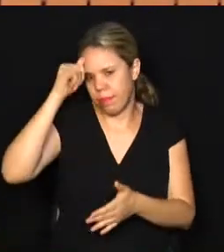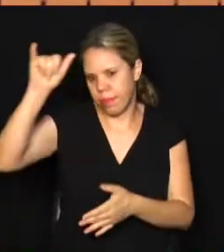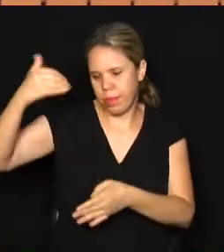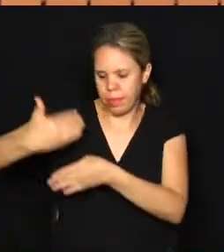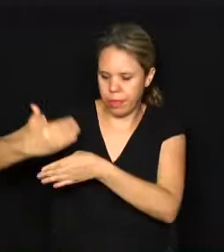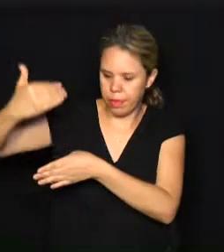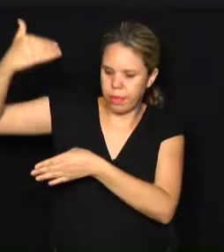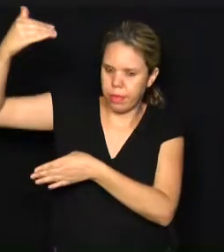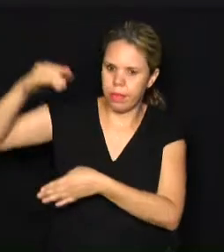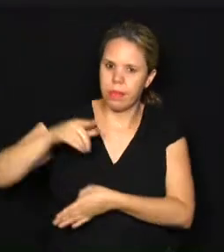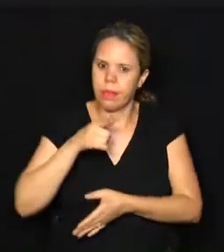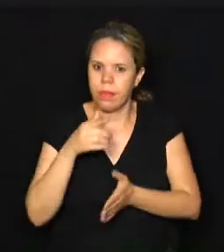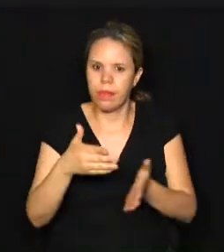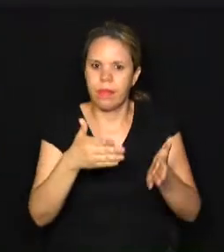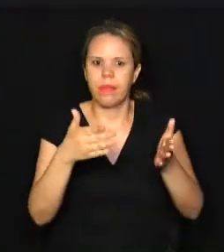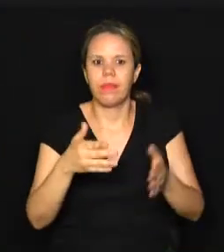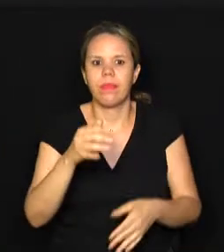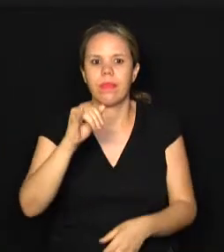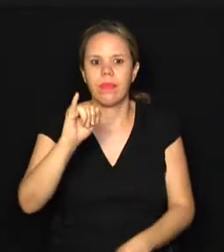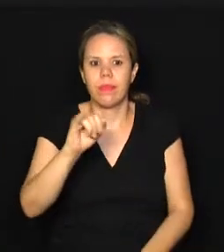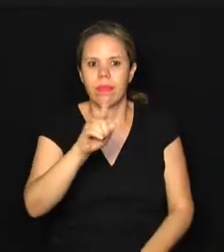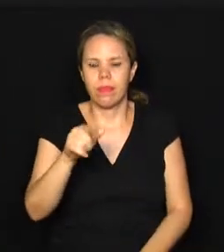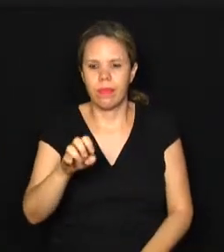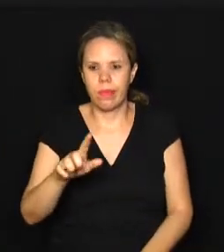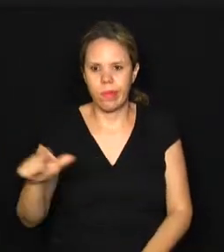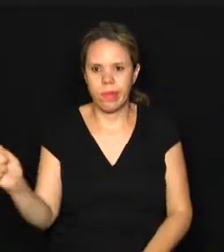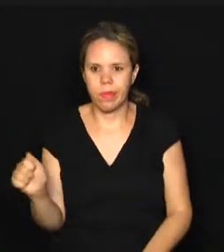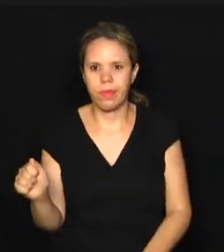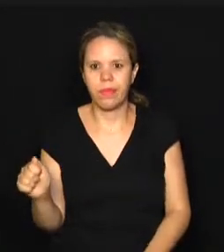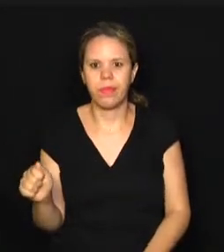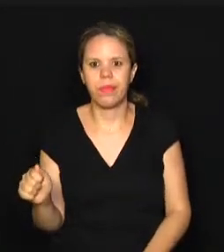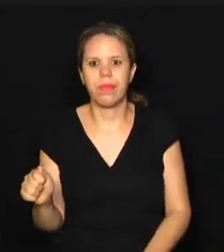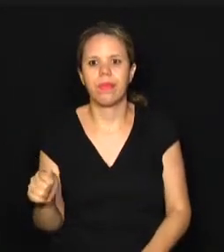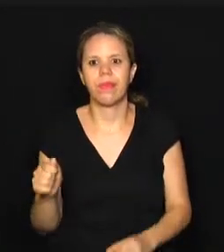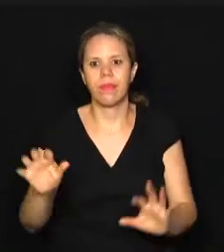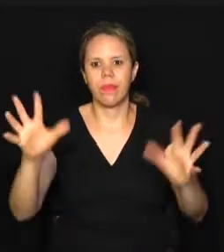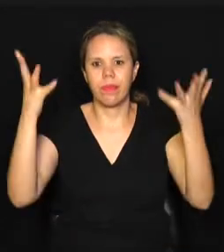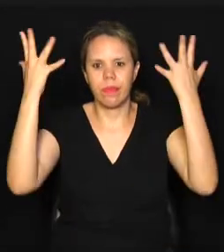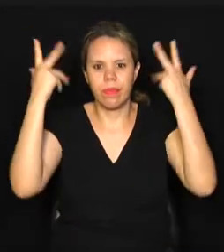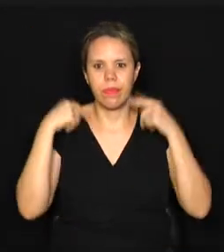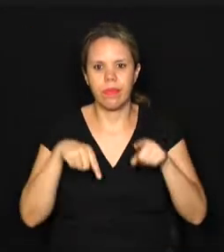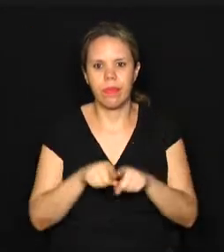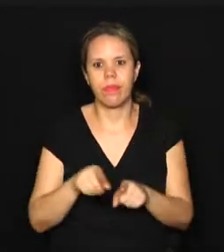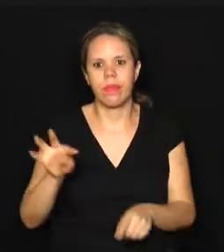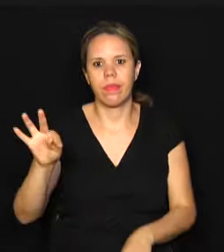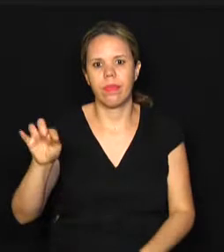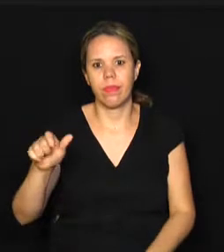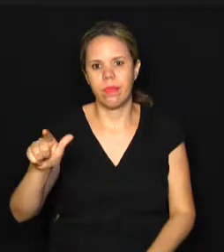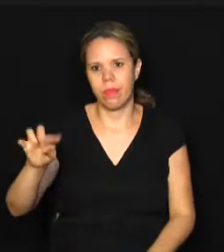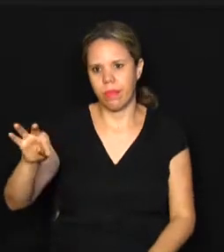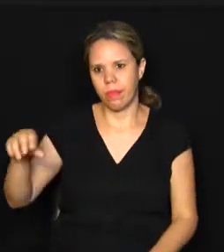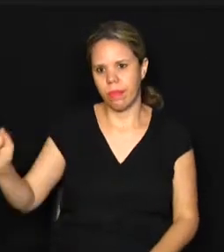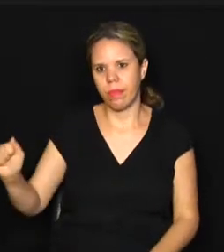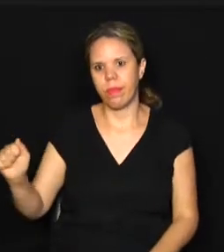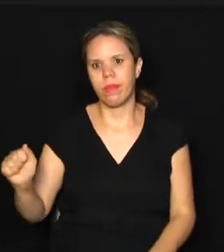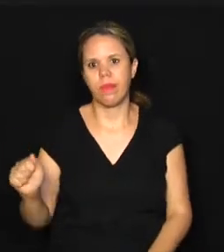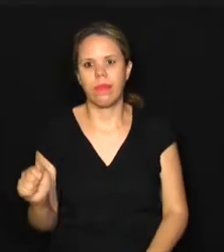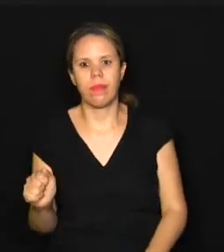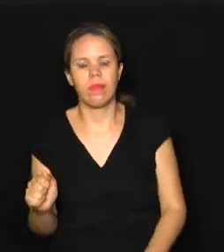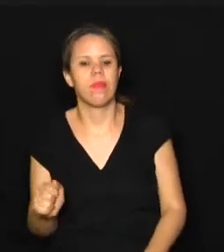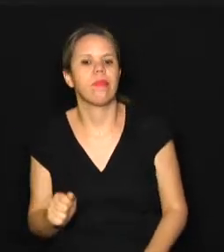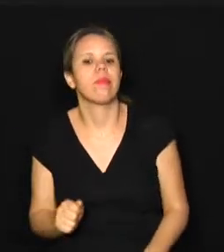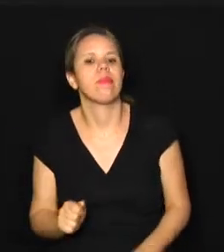lá no Rio Jaguari, a Isabela Cojan, que é do Fórum Popular da Natureza, a Thalita Gantos de Oliveira, que é do